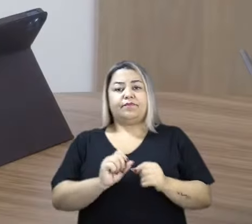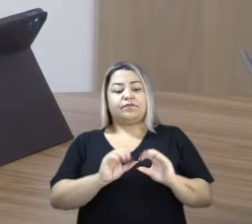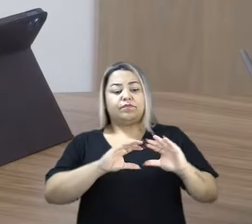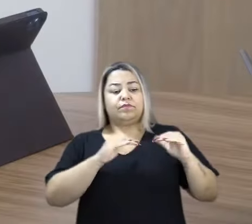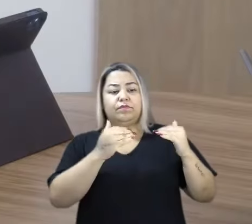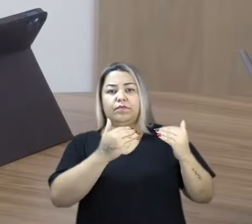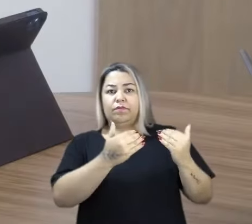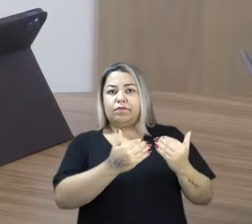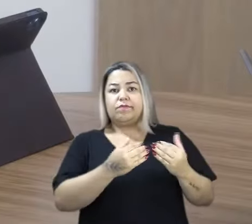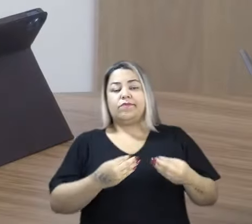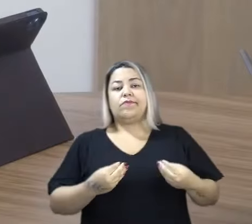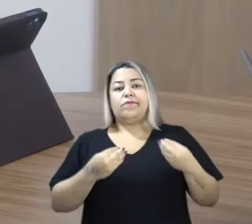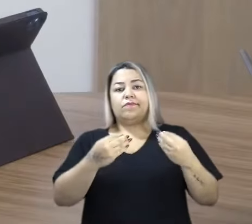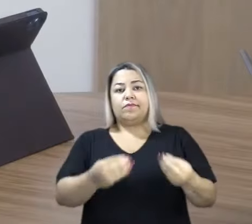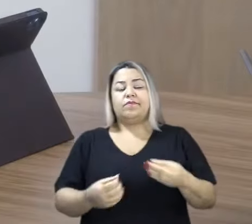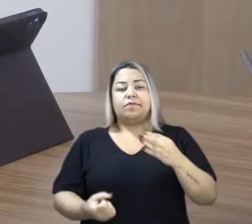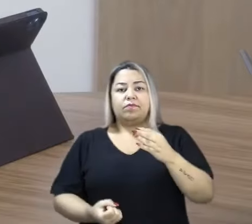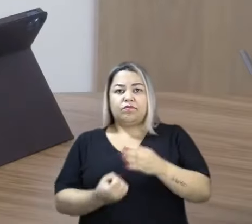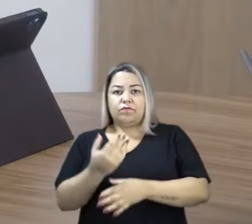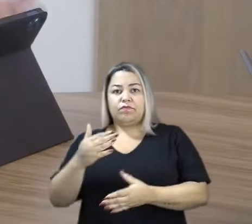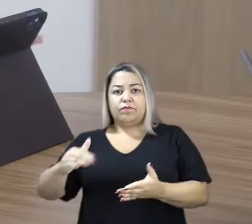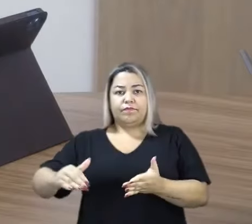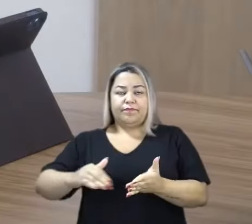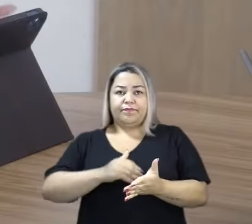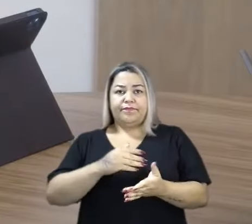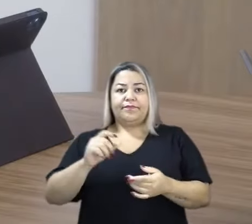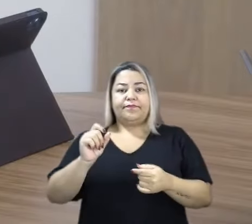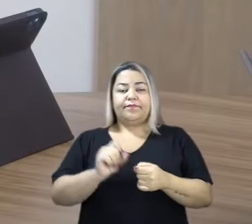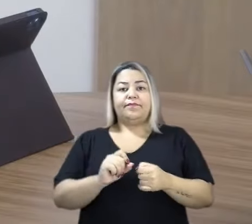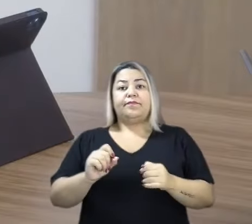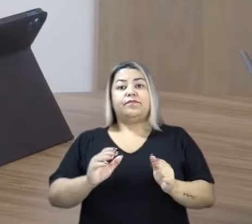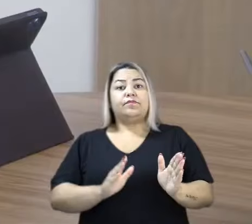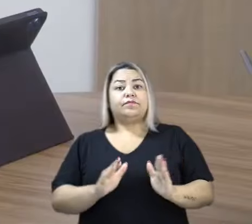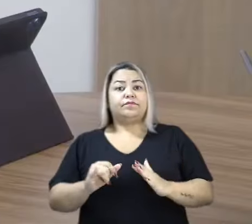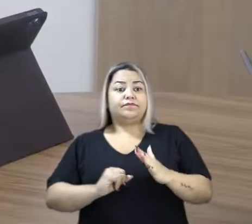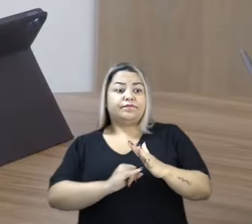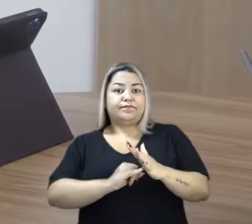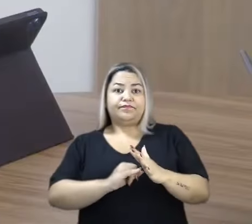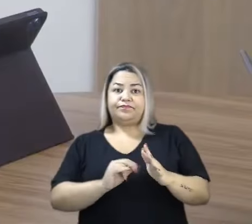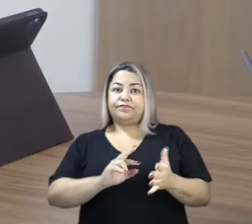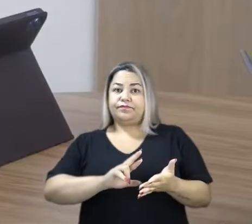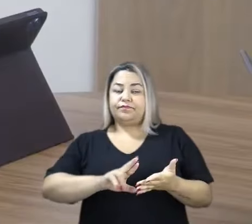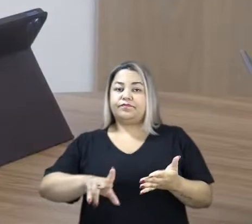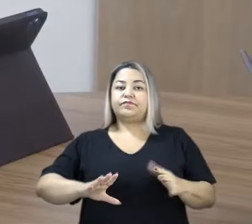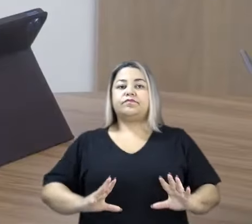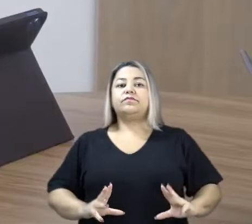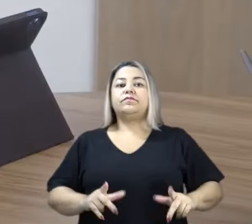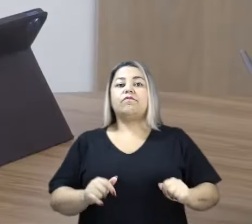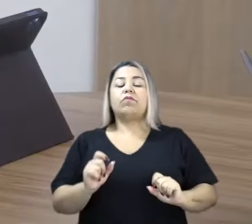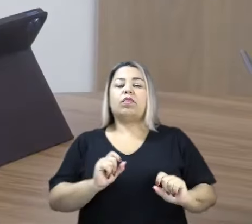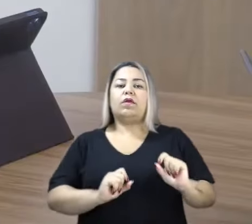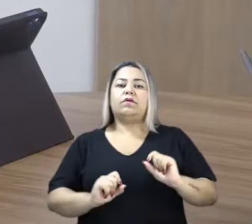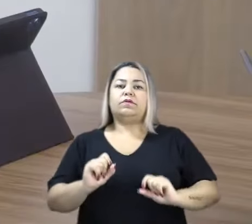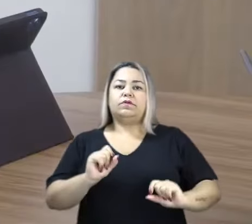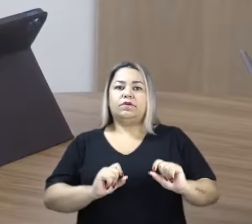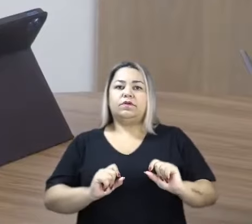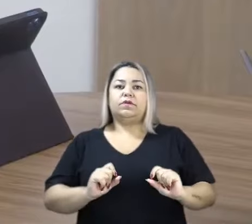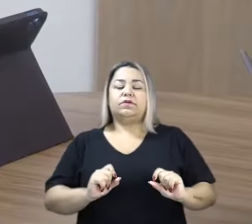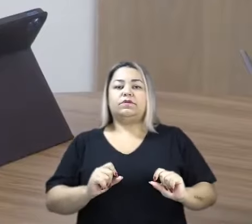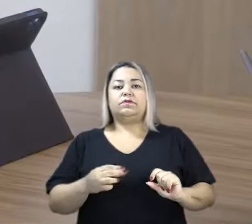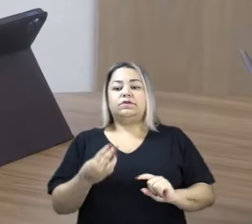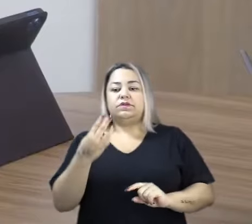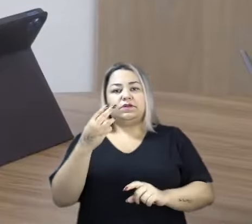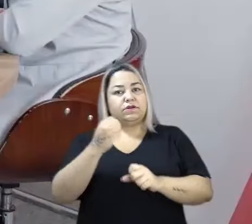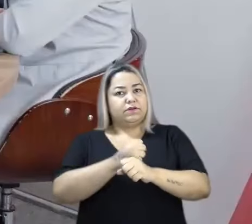conferência, entrega, cria as secretarias, faz os desenhos institucionais, enfim, né, tudo isso, né, em